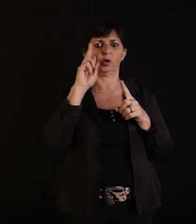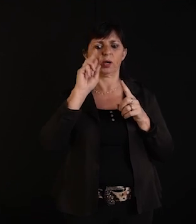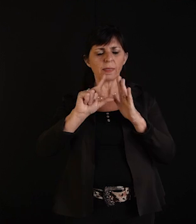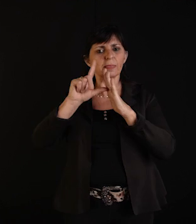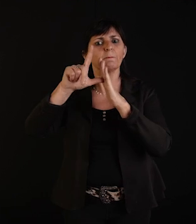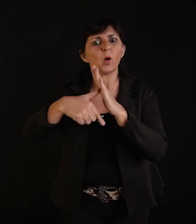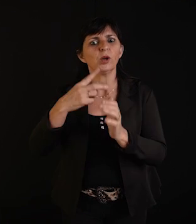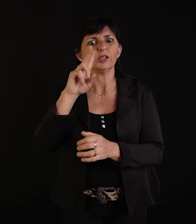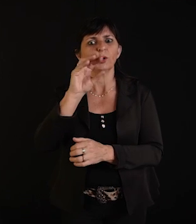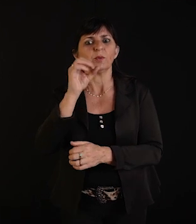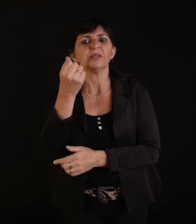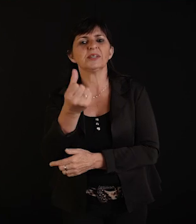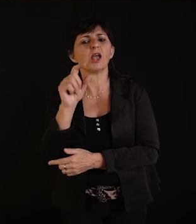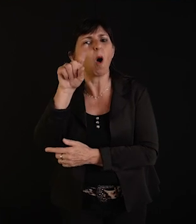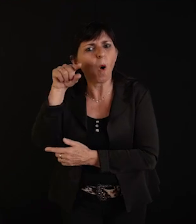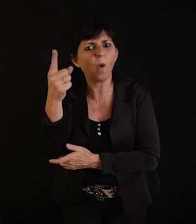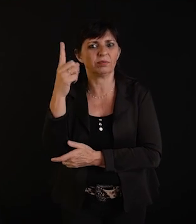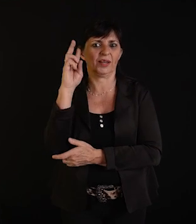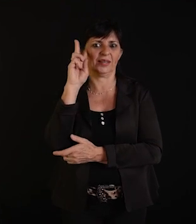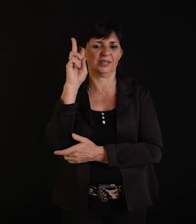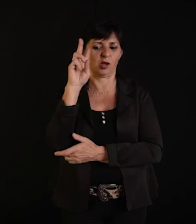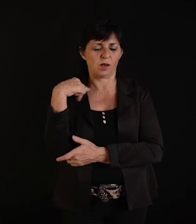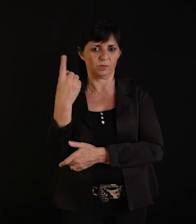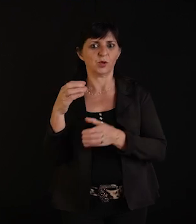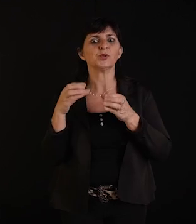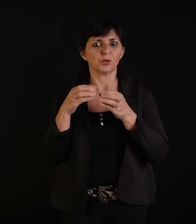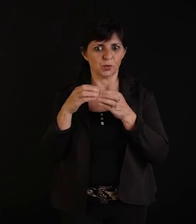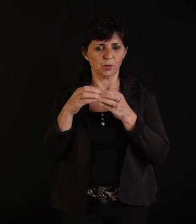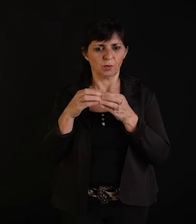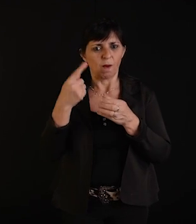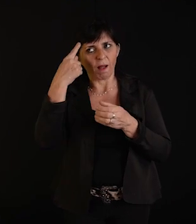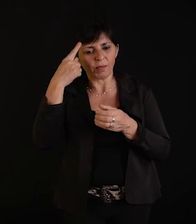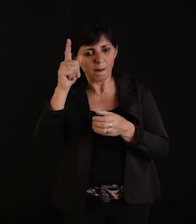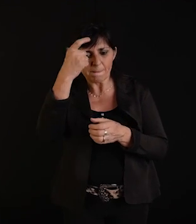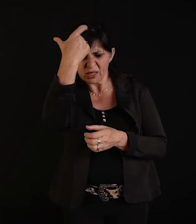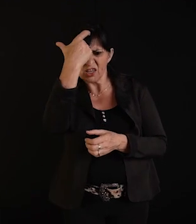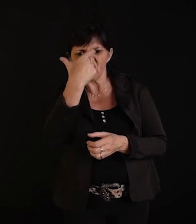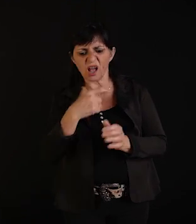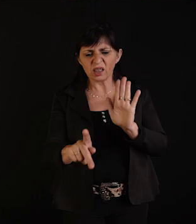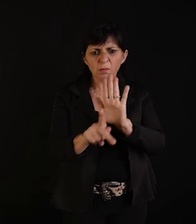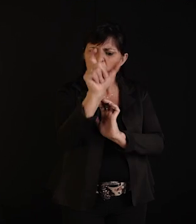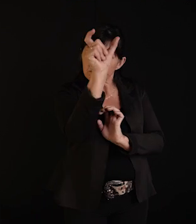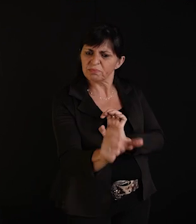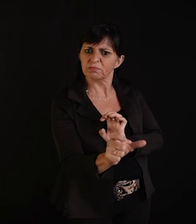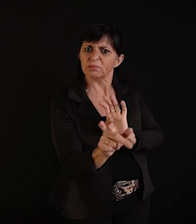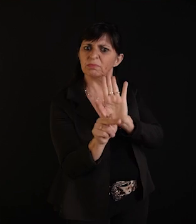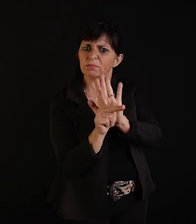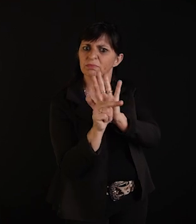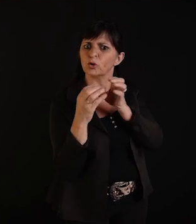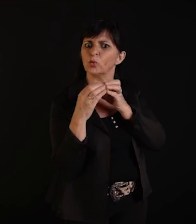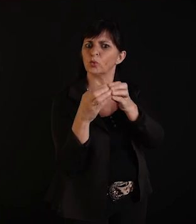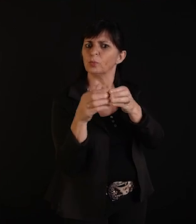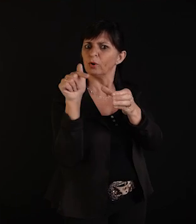história inconfundível, de tradição, de fazer a marca, de criar uma identidade monarca, né? E depois de 2006,